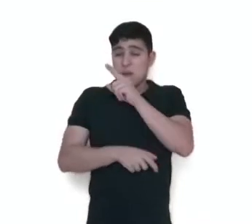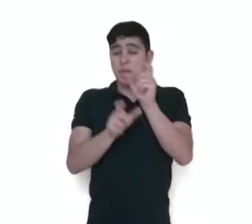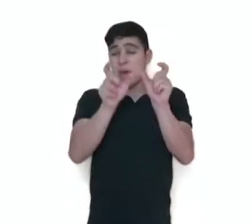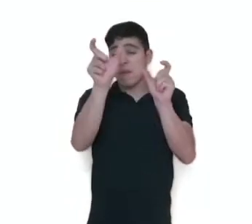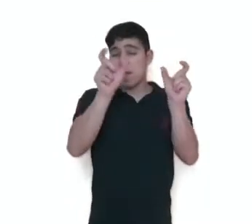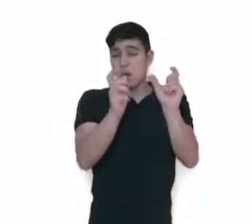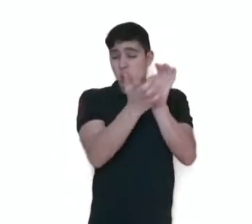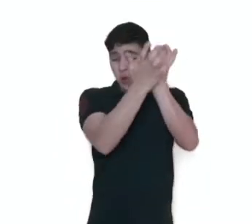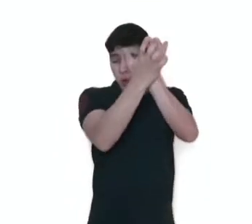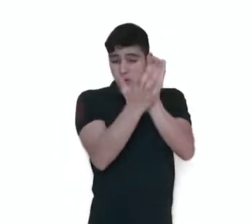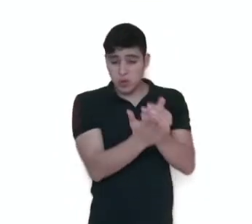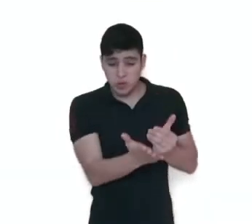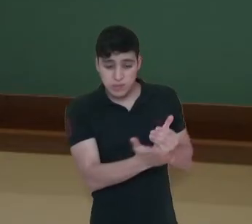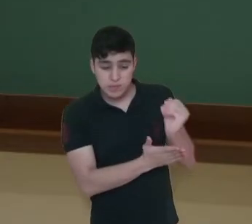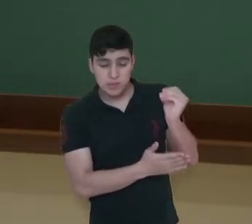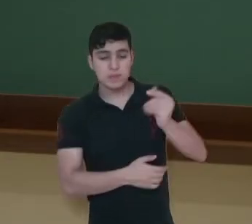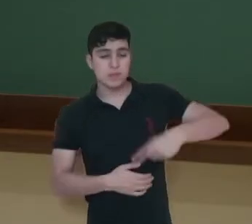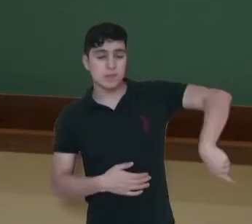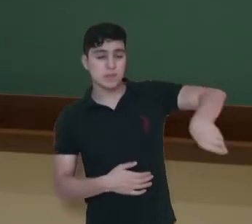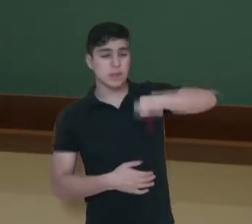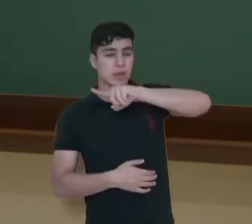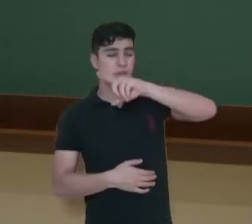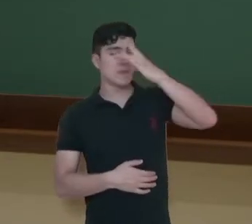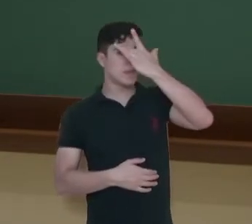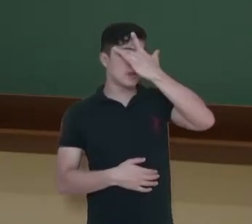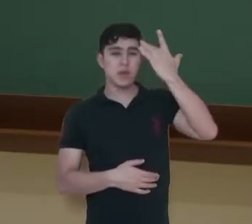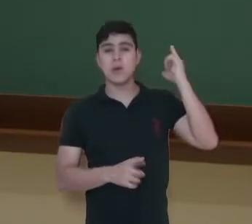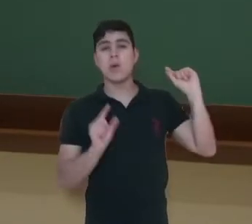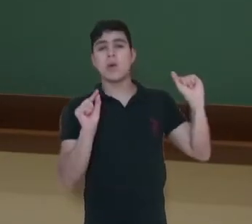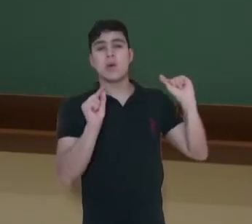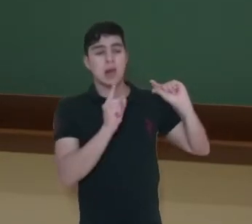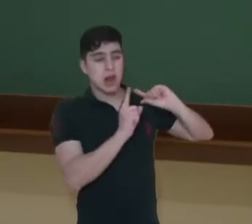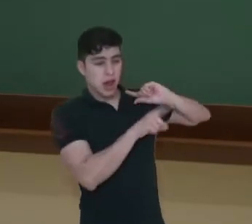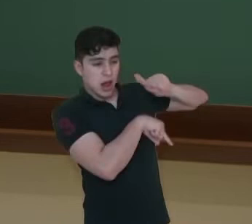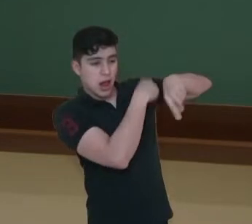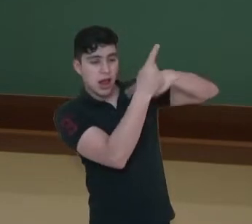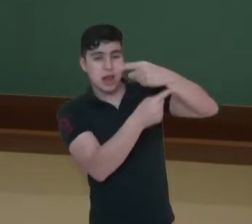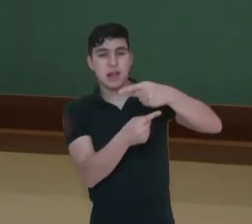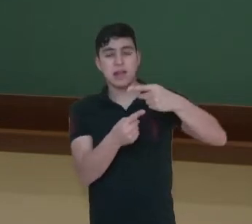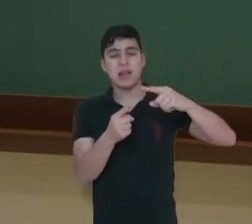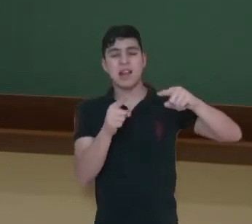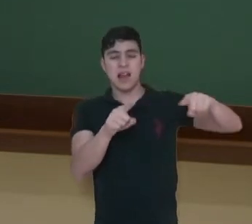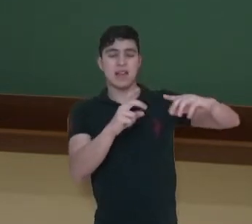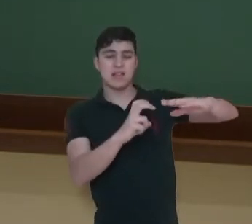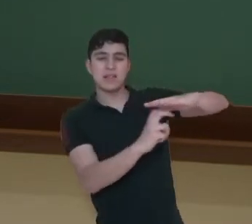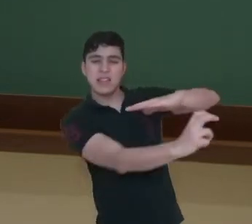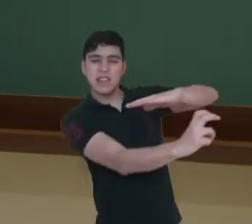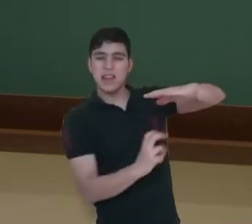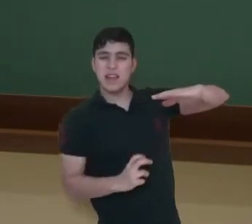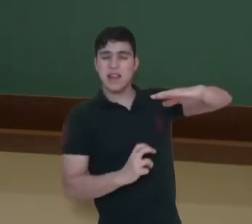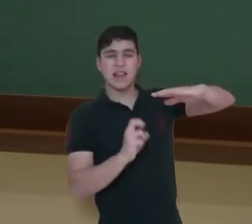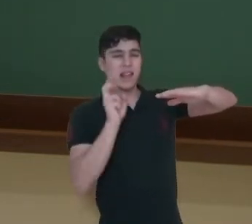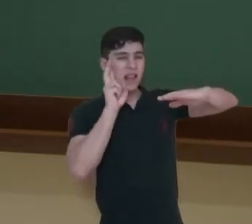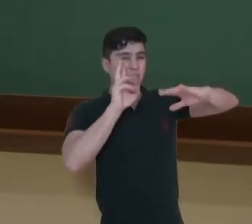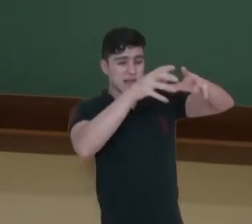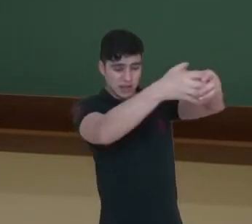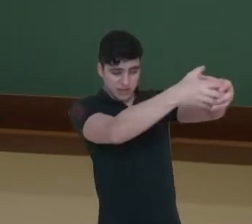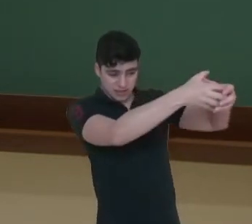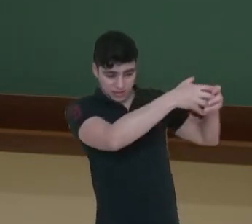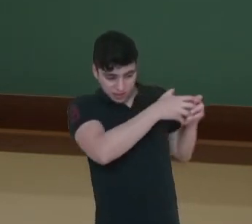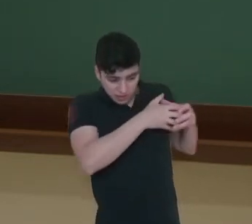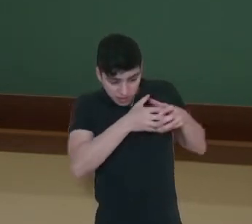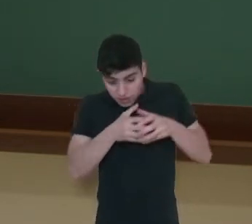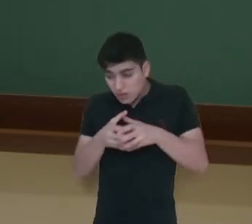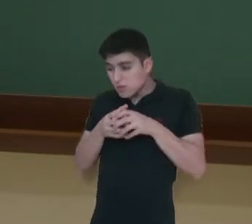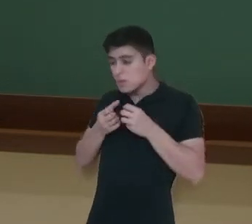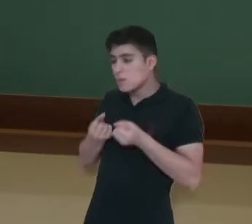que começaram, são aqueles que vieram lá daquela herança lá da Estação São Bento, que vieram toda aquela escola, veio trazendo essa questão